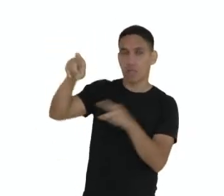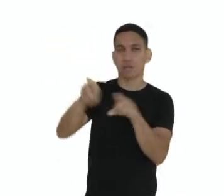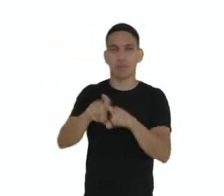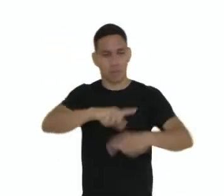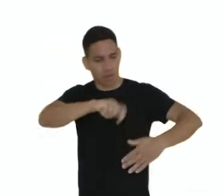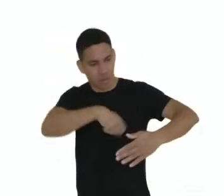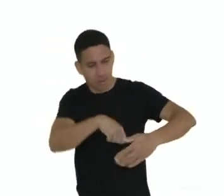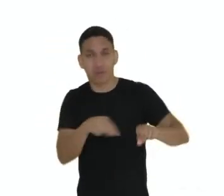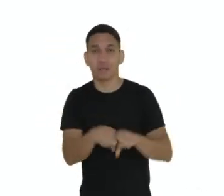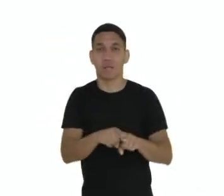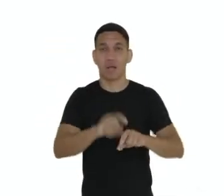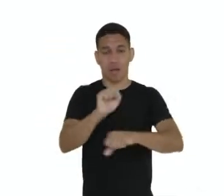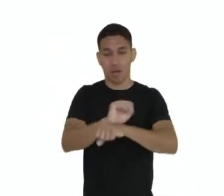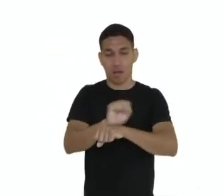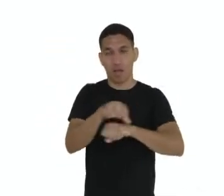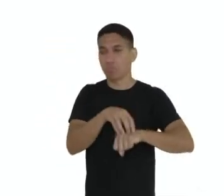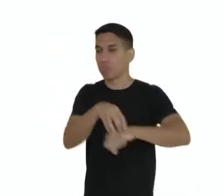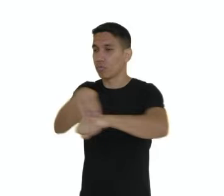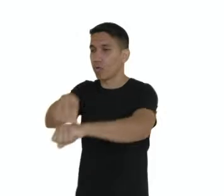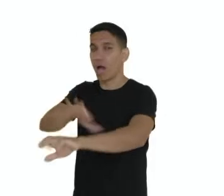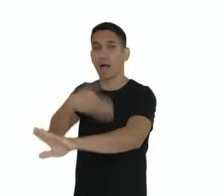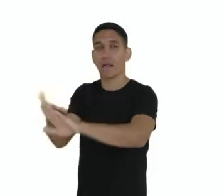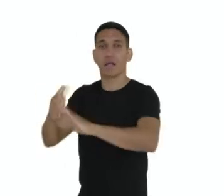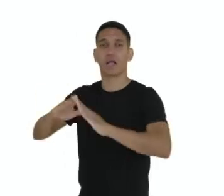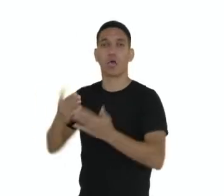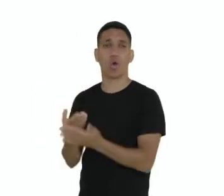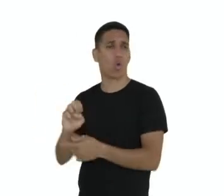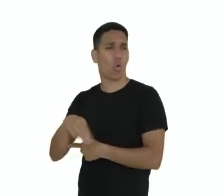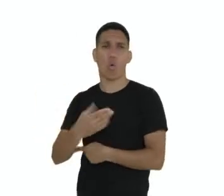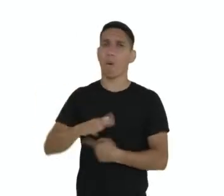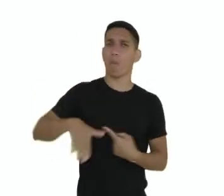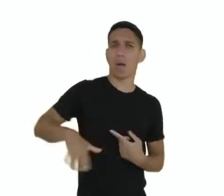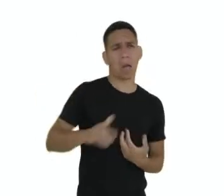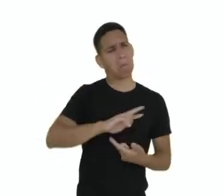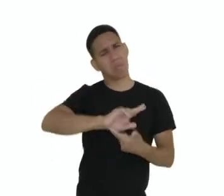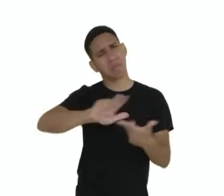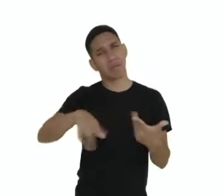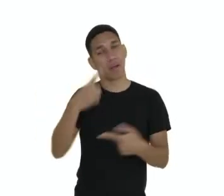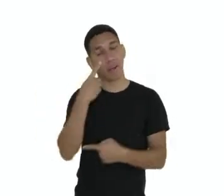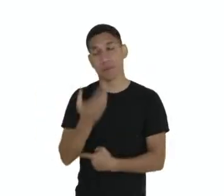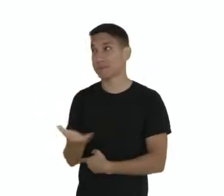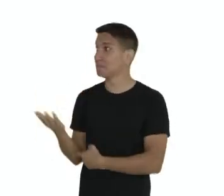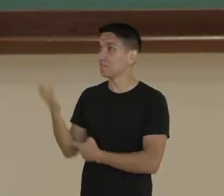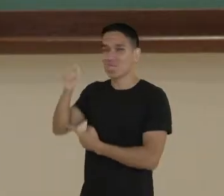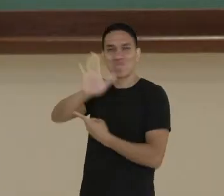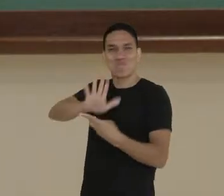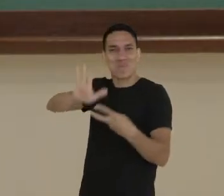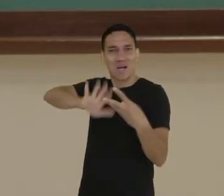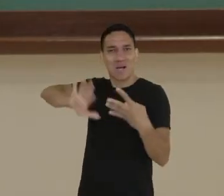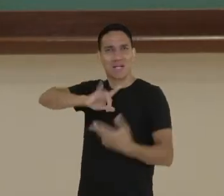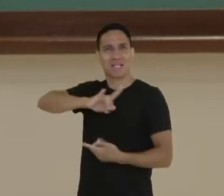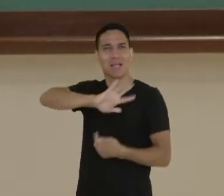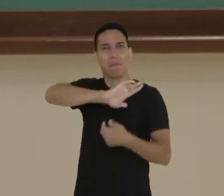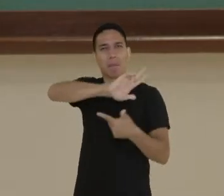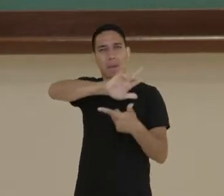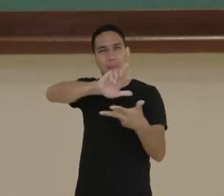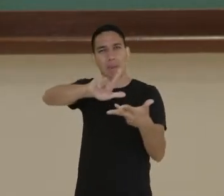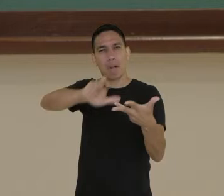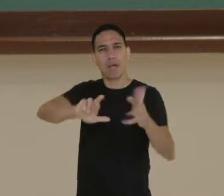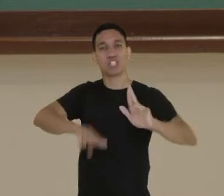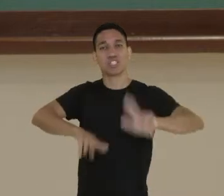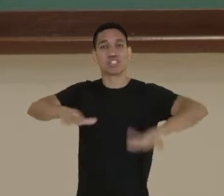carro até a escola, a praia e assim por diante. Então percebam que aqui nessa imagem você tem vários tipos de energia